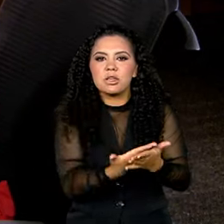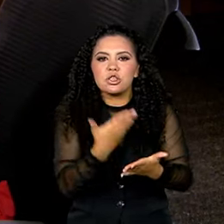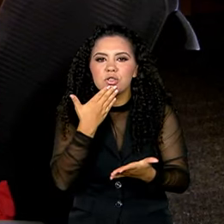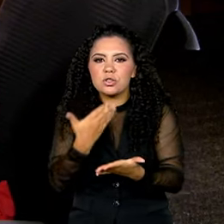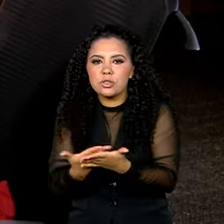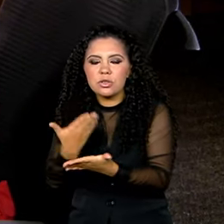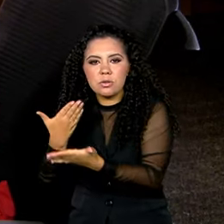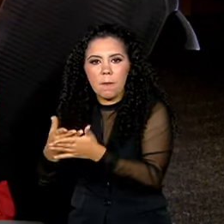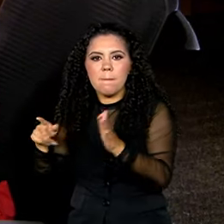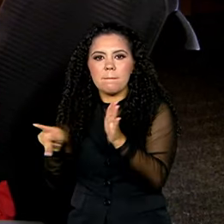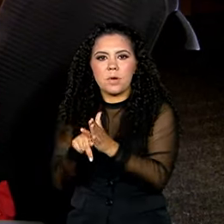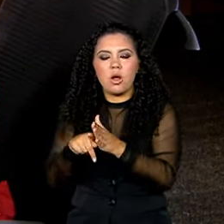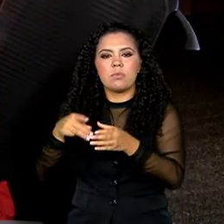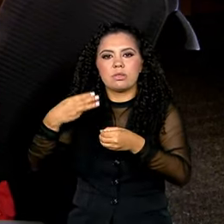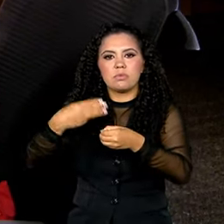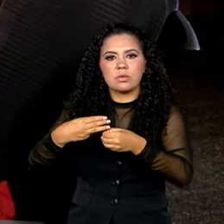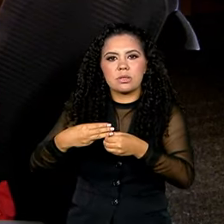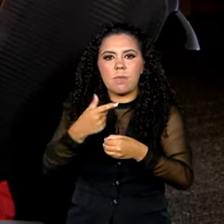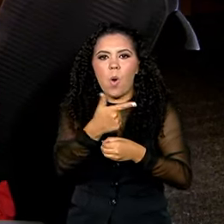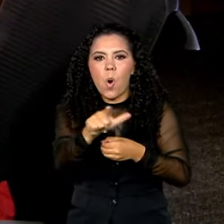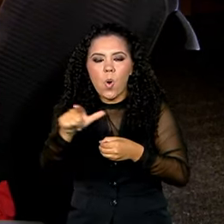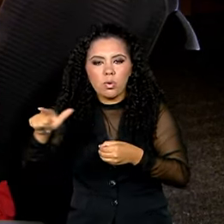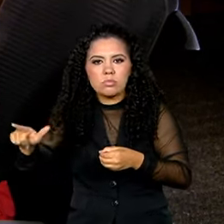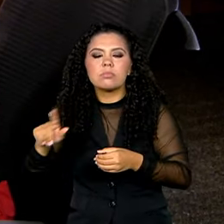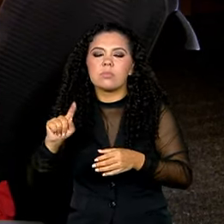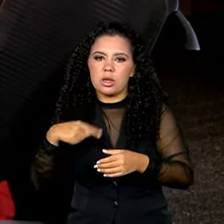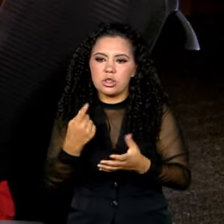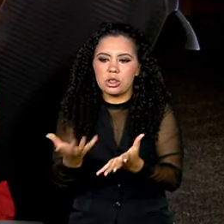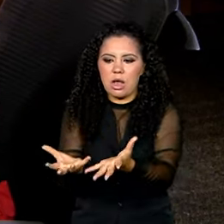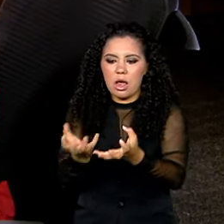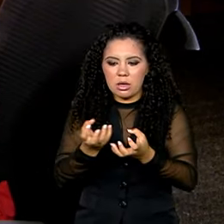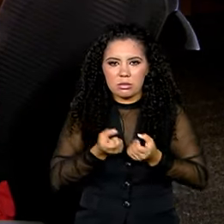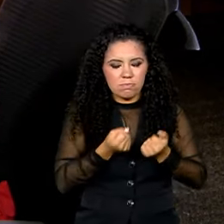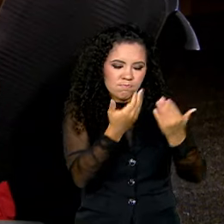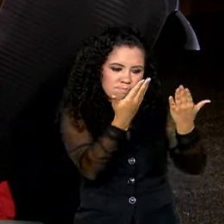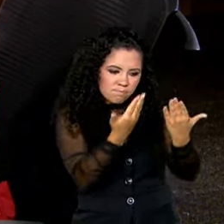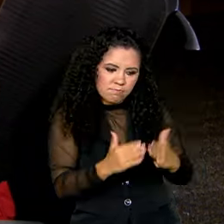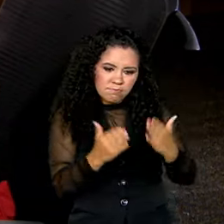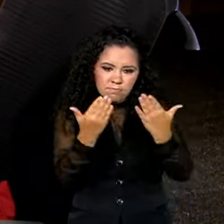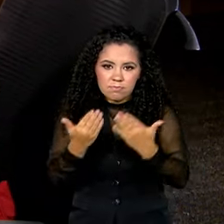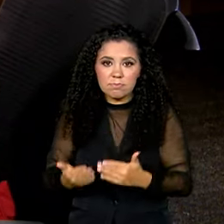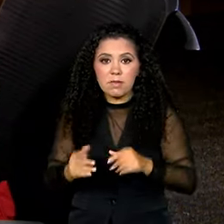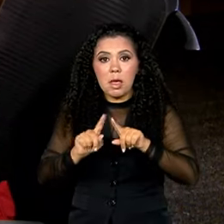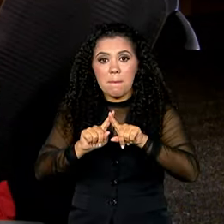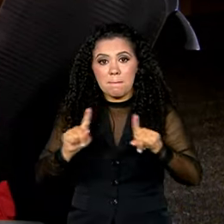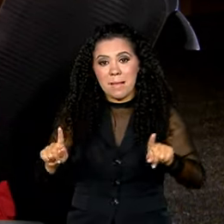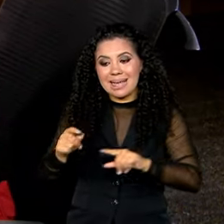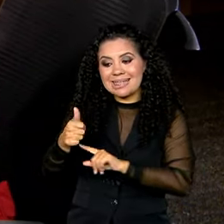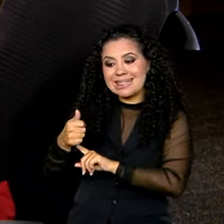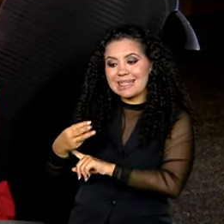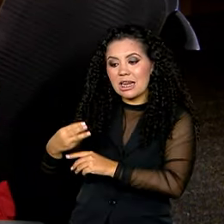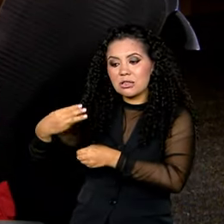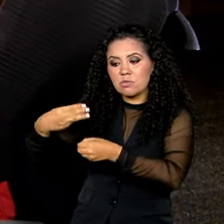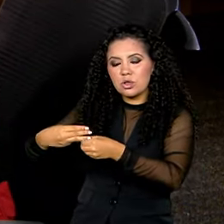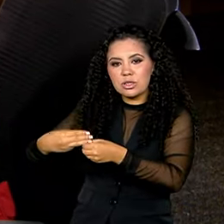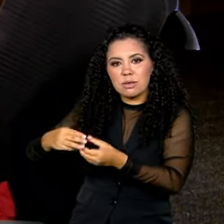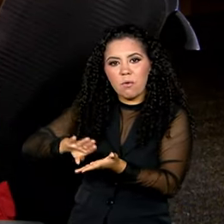estavam sendo atendidos. Então, por exemplo, num primeiro momento, 13 municípios do Amazonas ficaram de fora, porque estavam em análise.